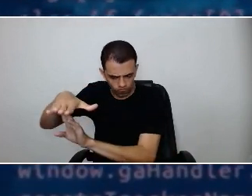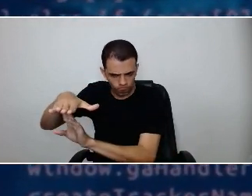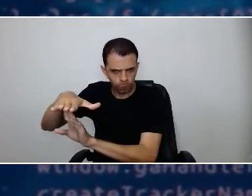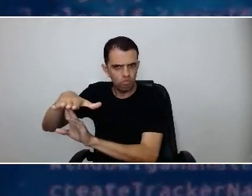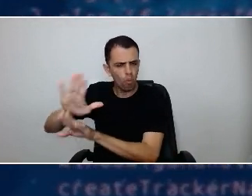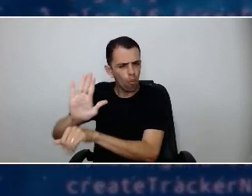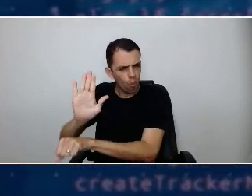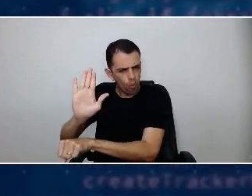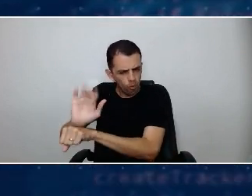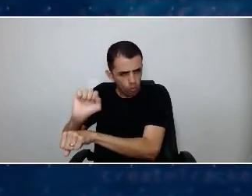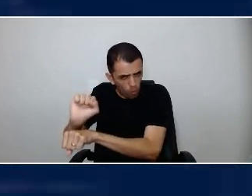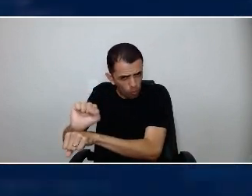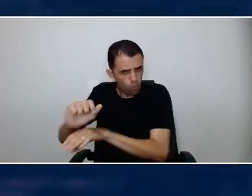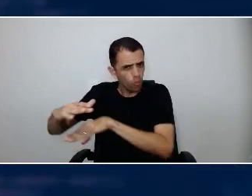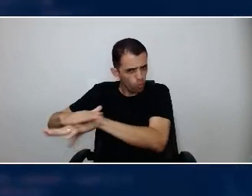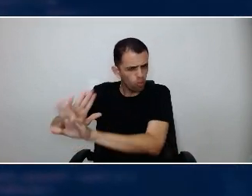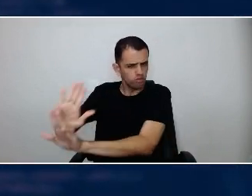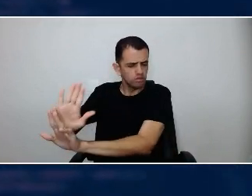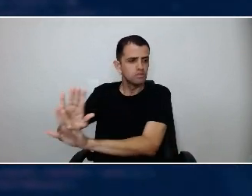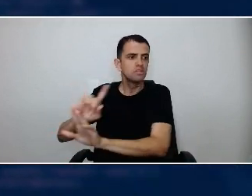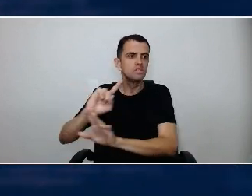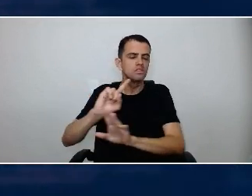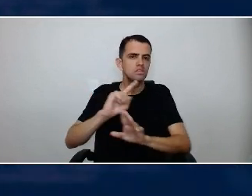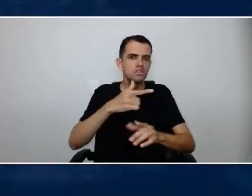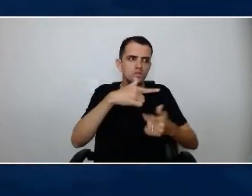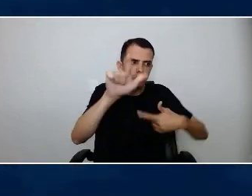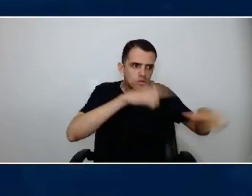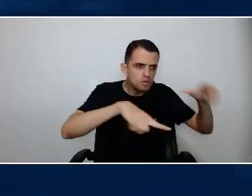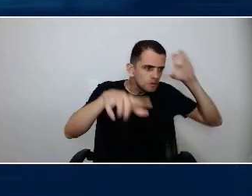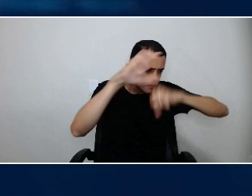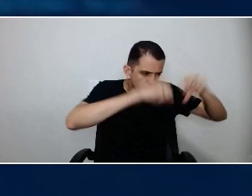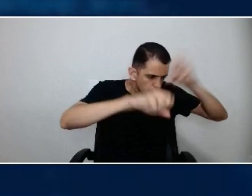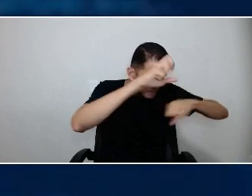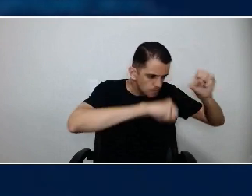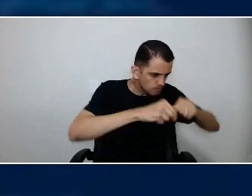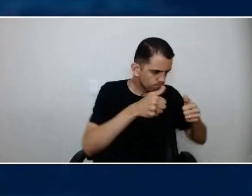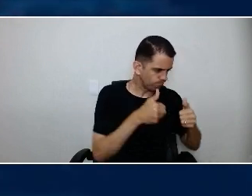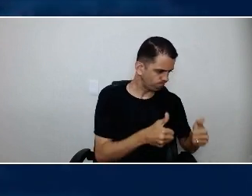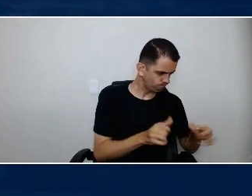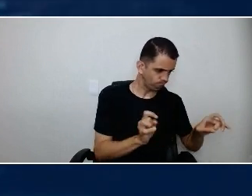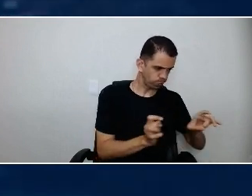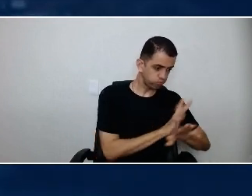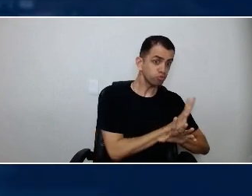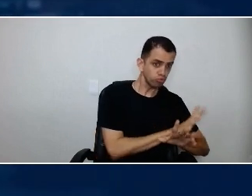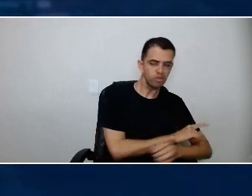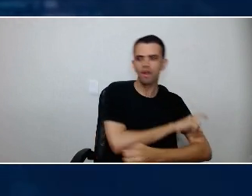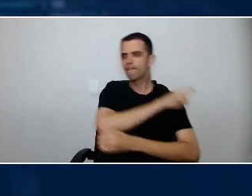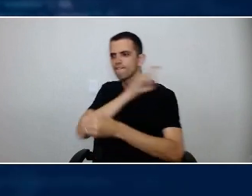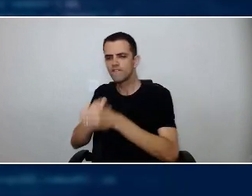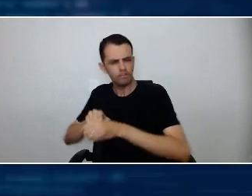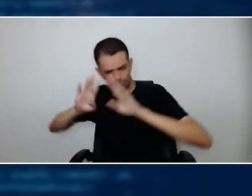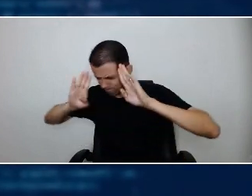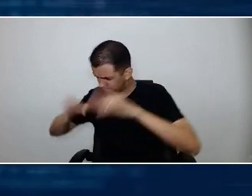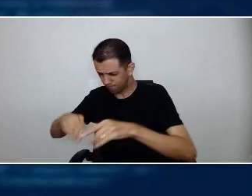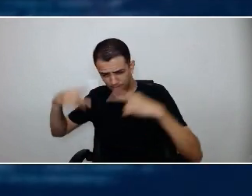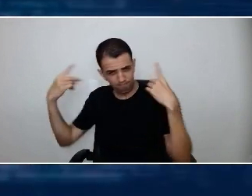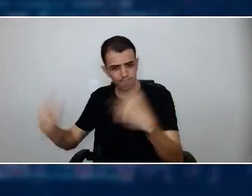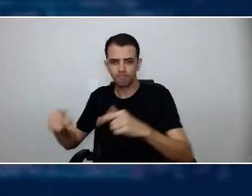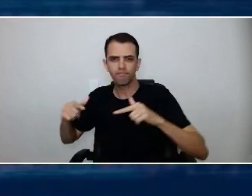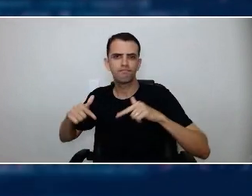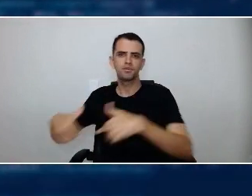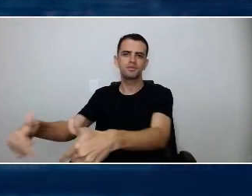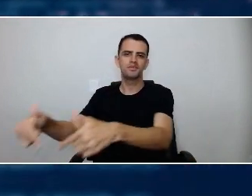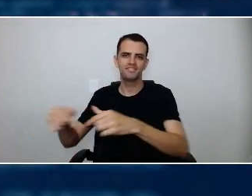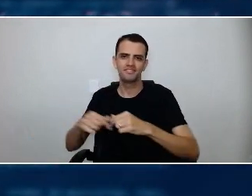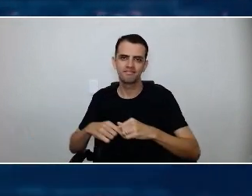até mesmo essa pausa você aprender bastante para quando você retornar você retornar com tudo e foi como eu fiz eu mudei